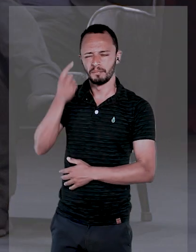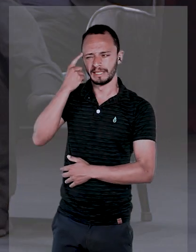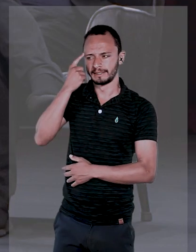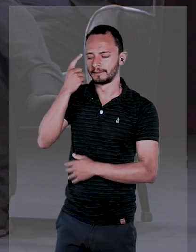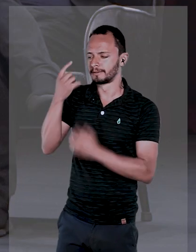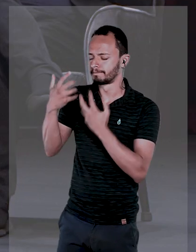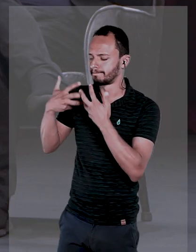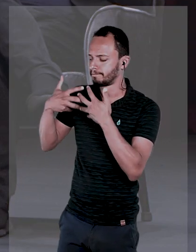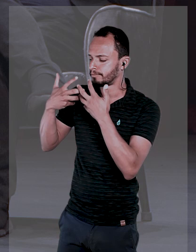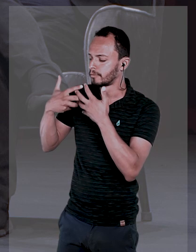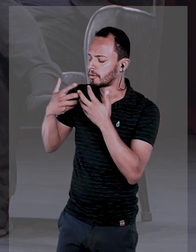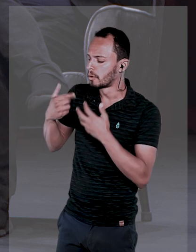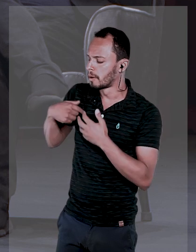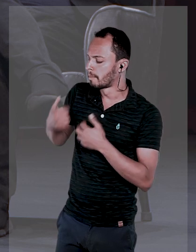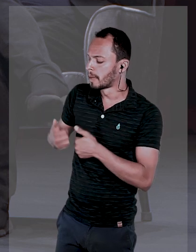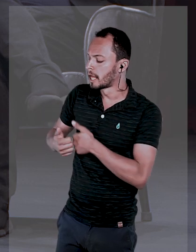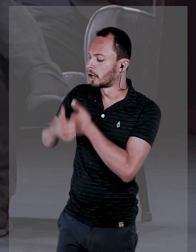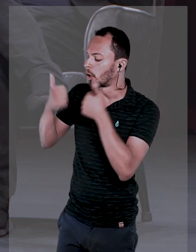importante